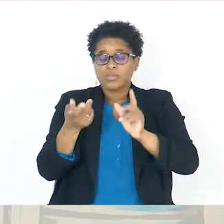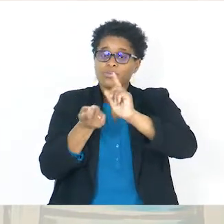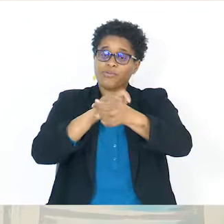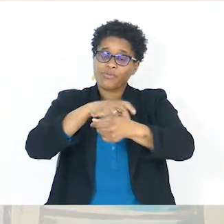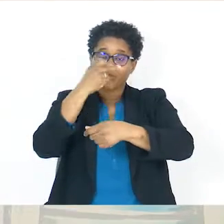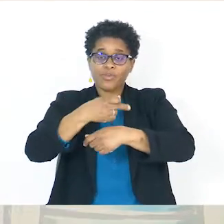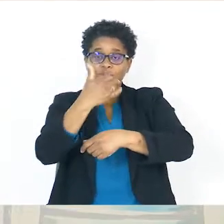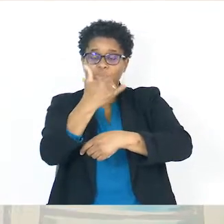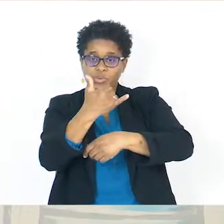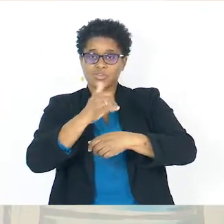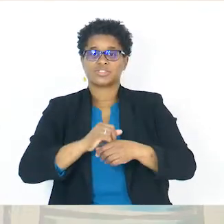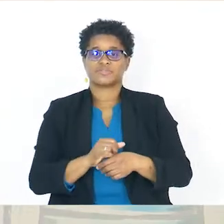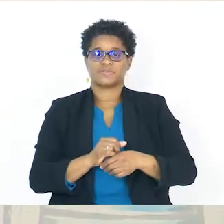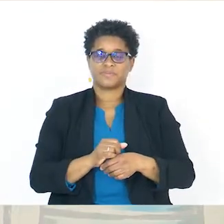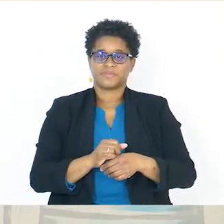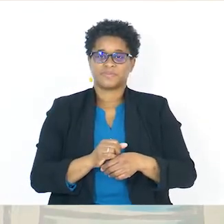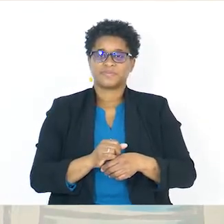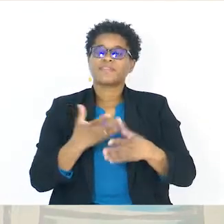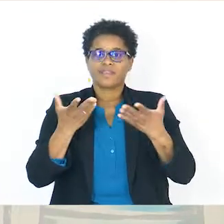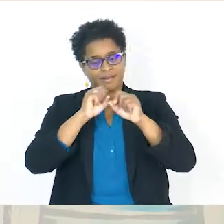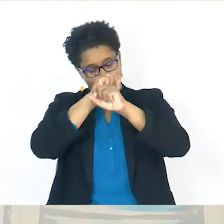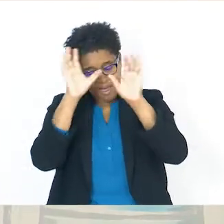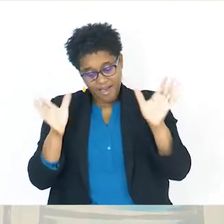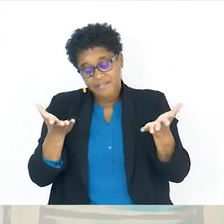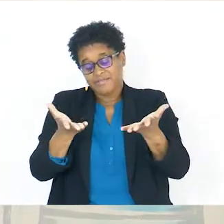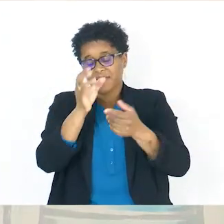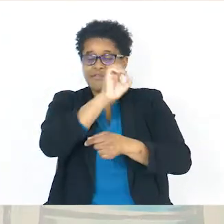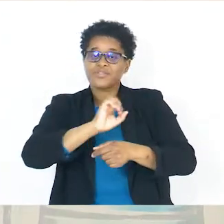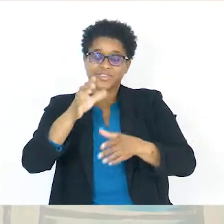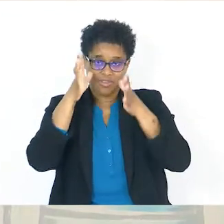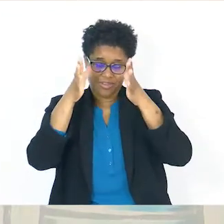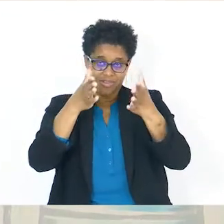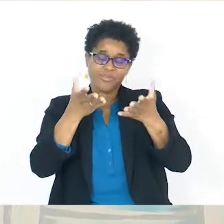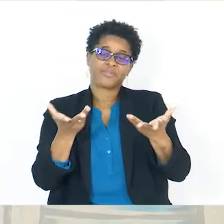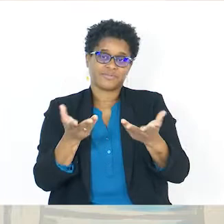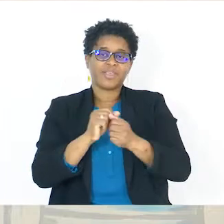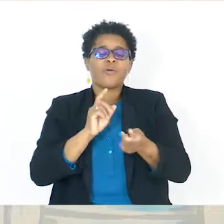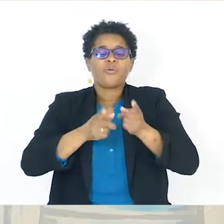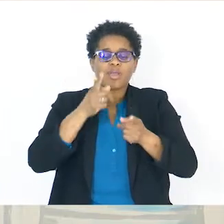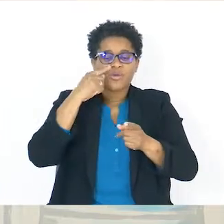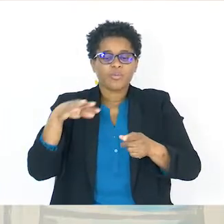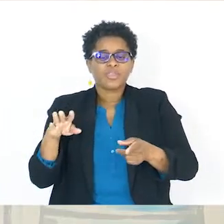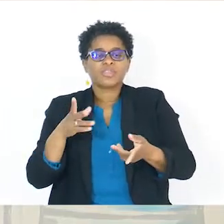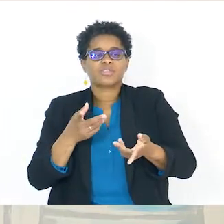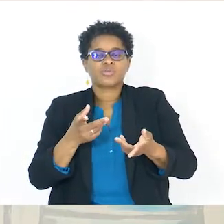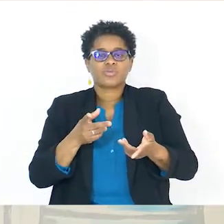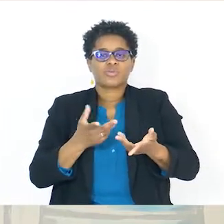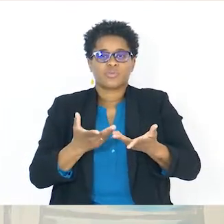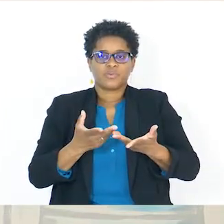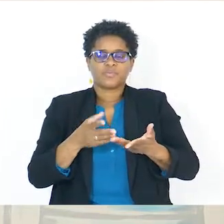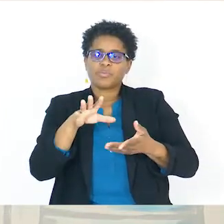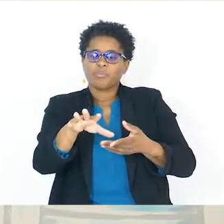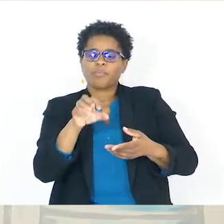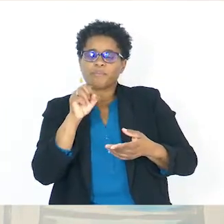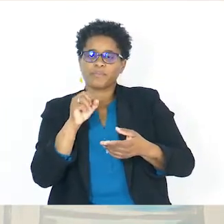tocava, transformava-se em dois. Claro, vocês estiveram atentos. O que é que em que o